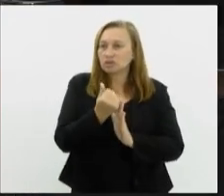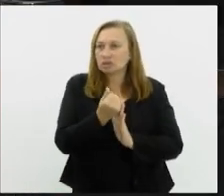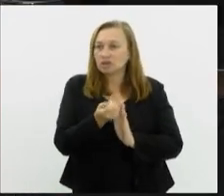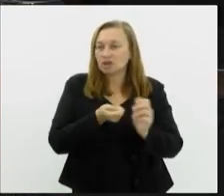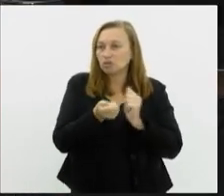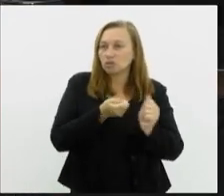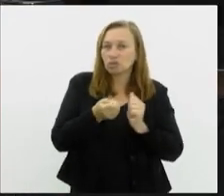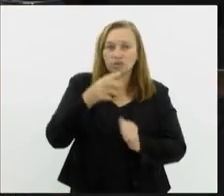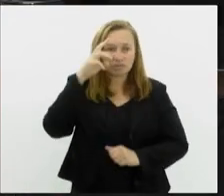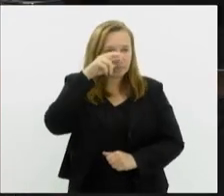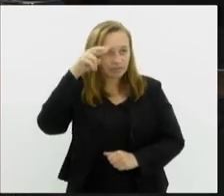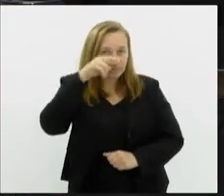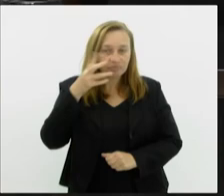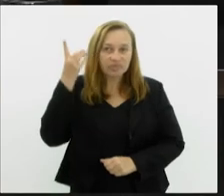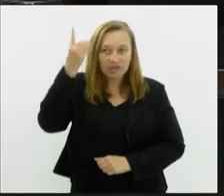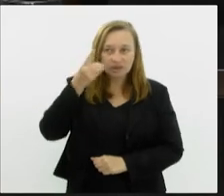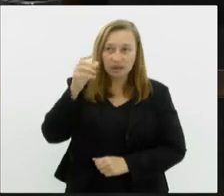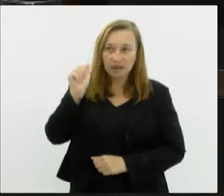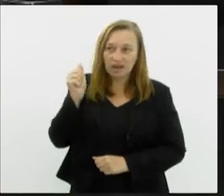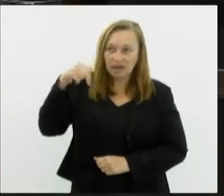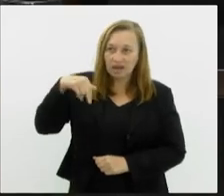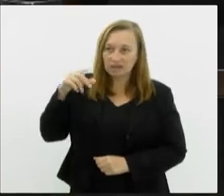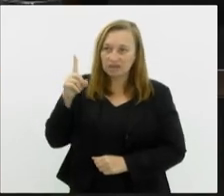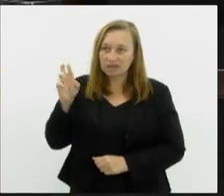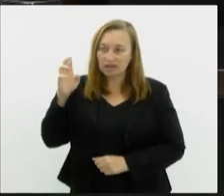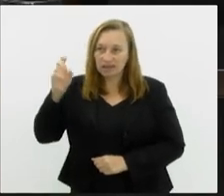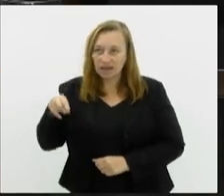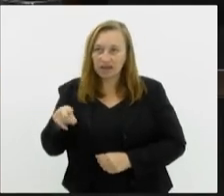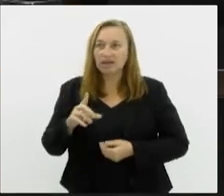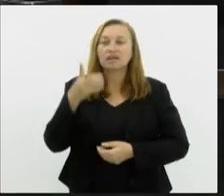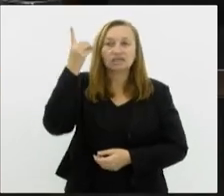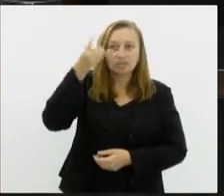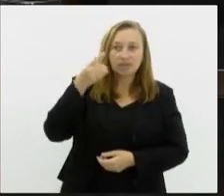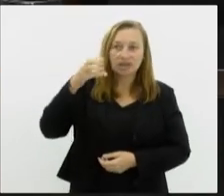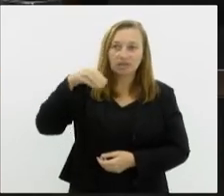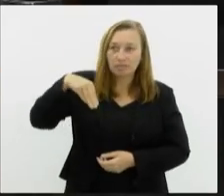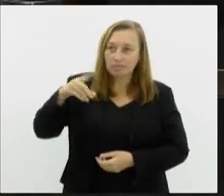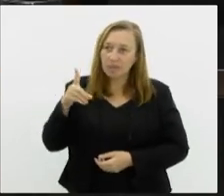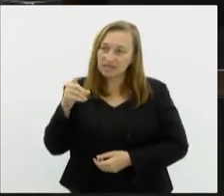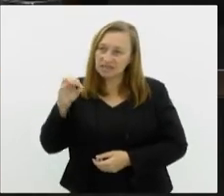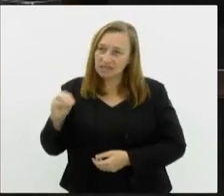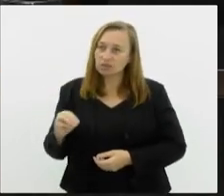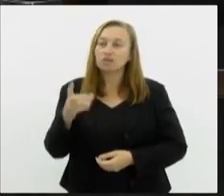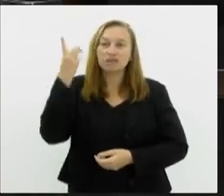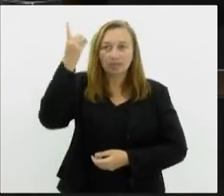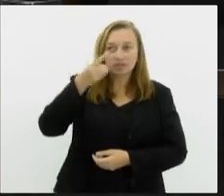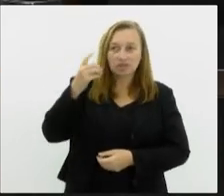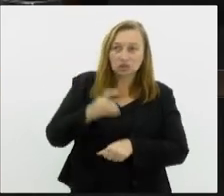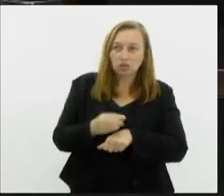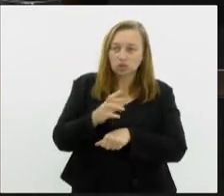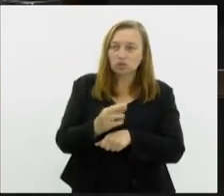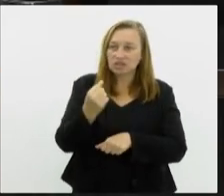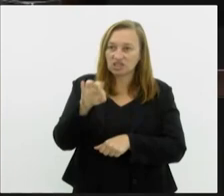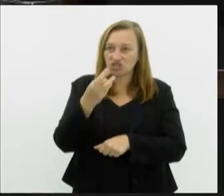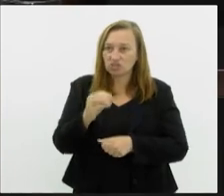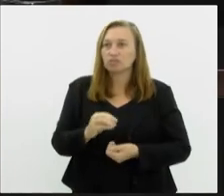Ação Financeira e Controle, deputado André Correia. Deputado Carlos Macedo. Deputado Dr.